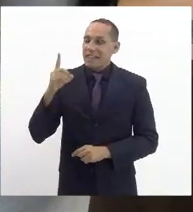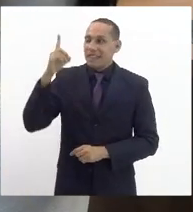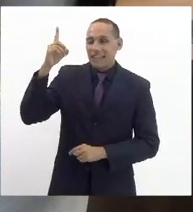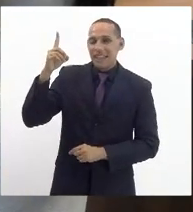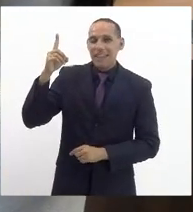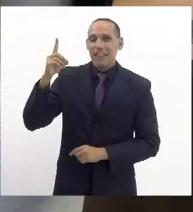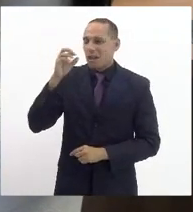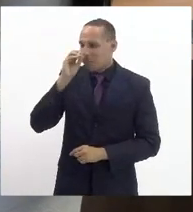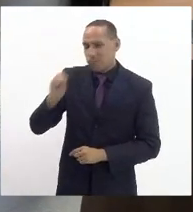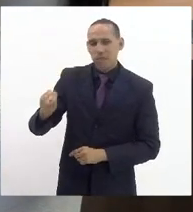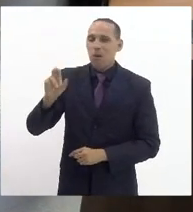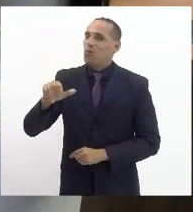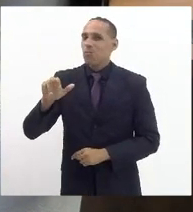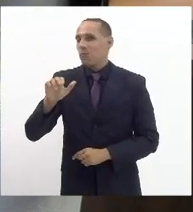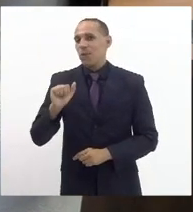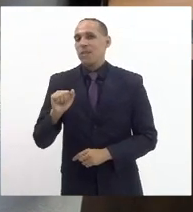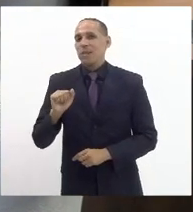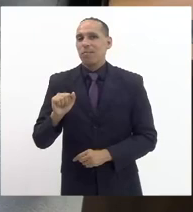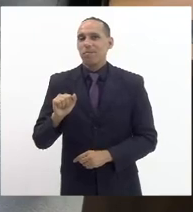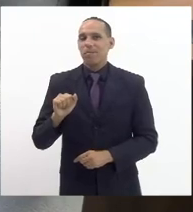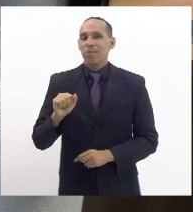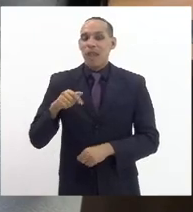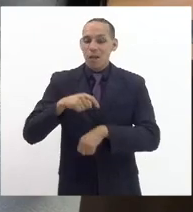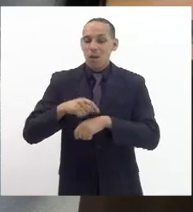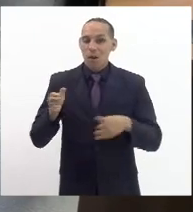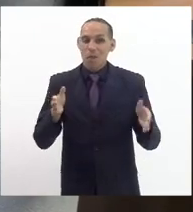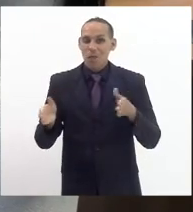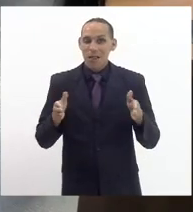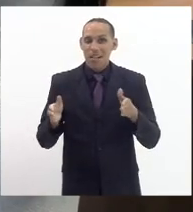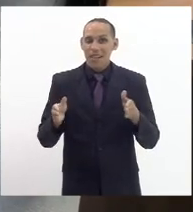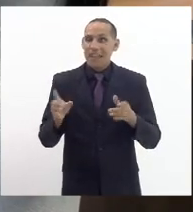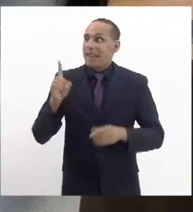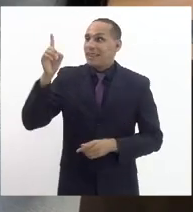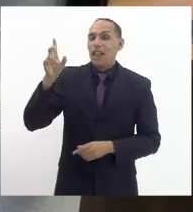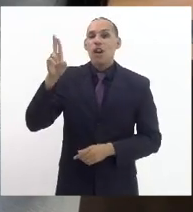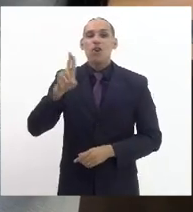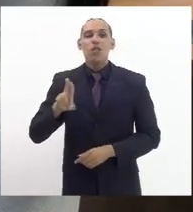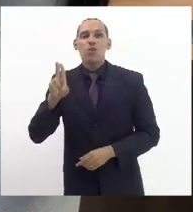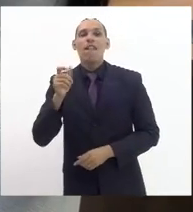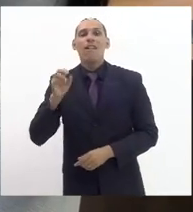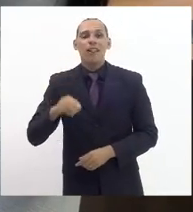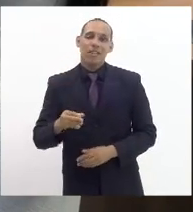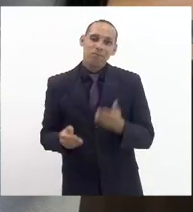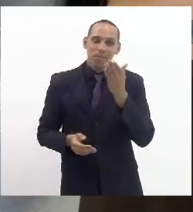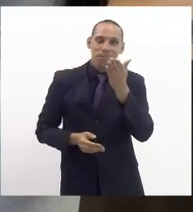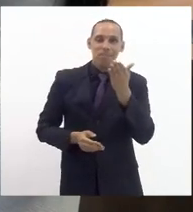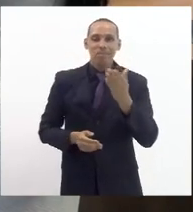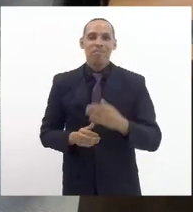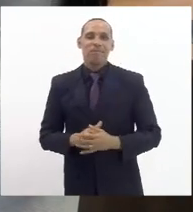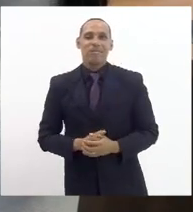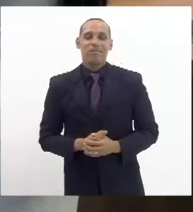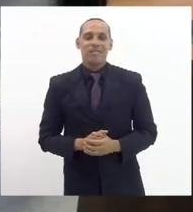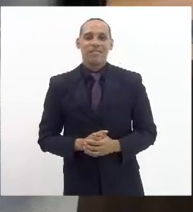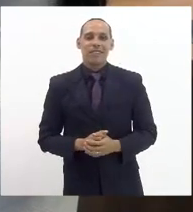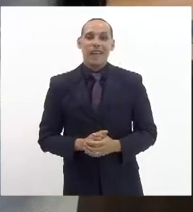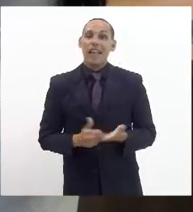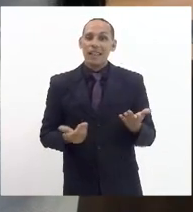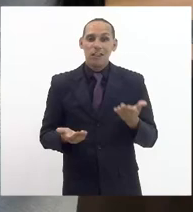não o deixaria na mão. E, no momento, a pessoa e o instrumento que Deus encontrou foi você. E